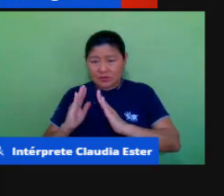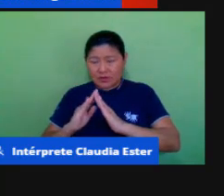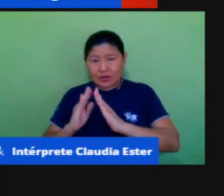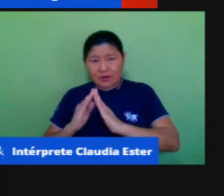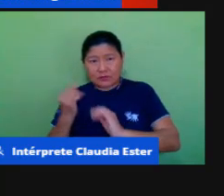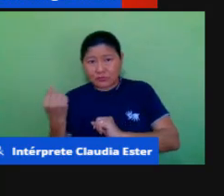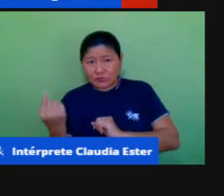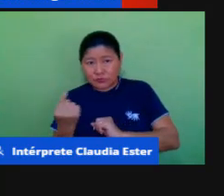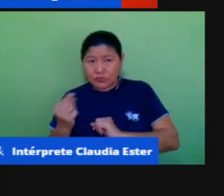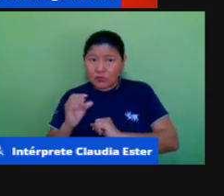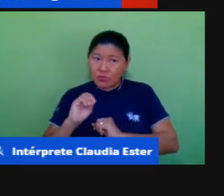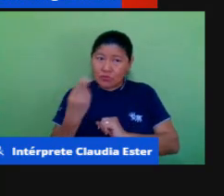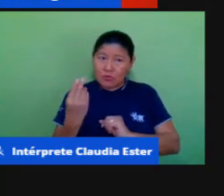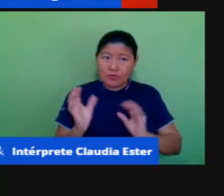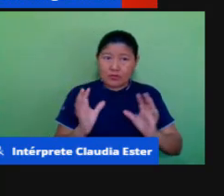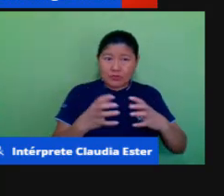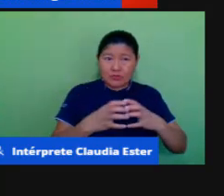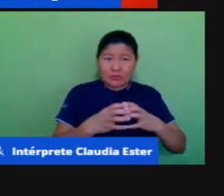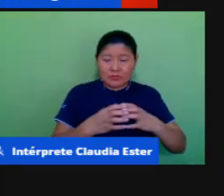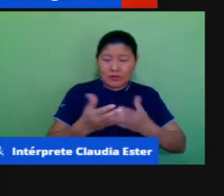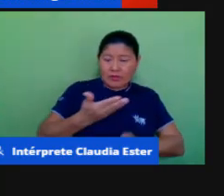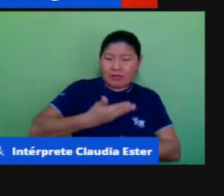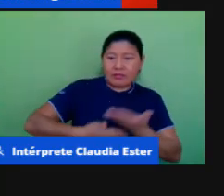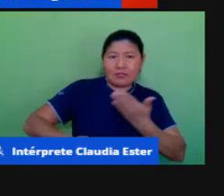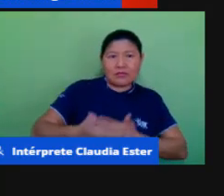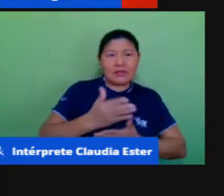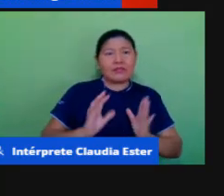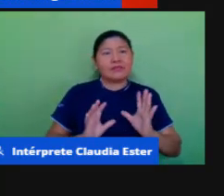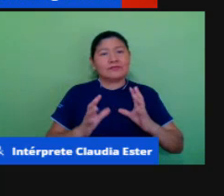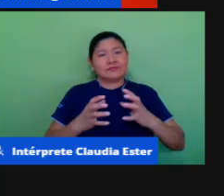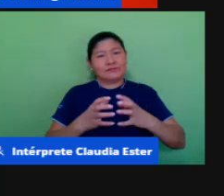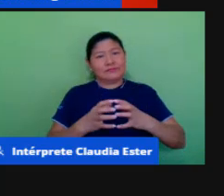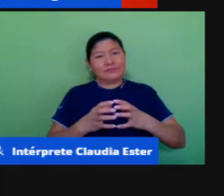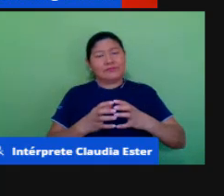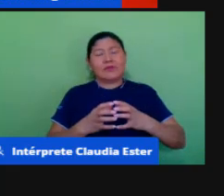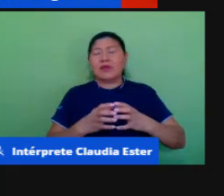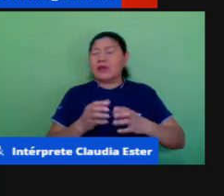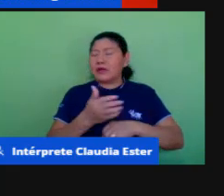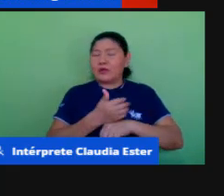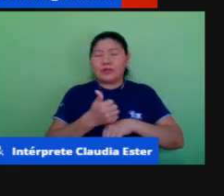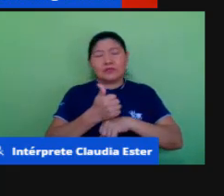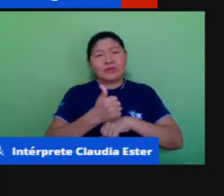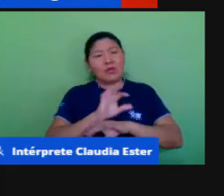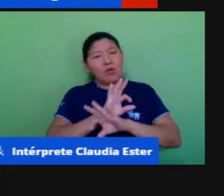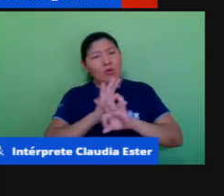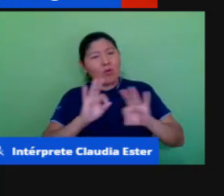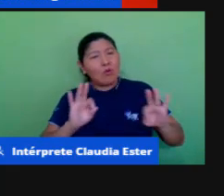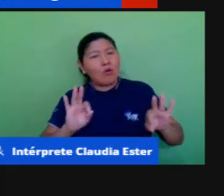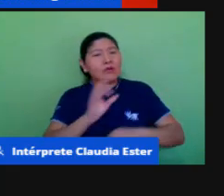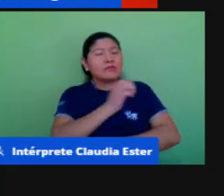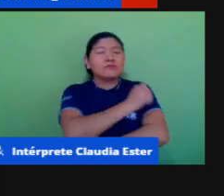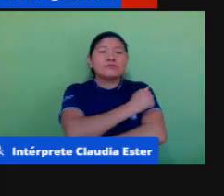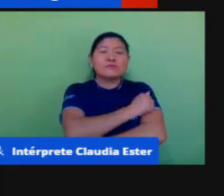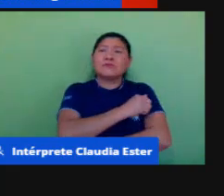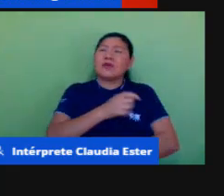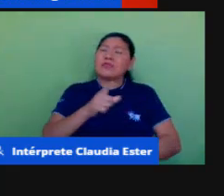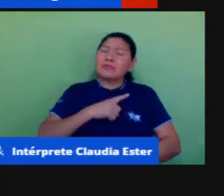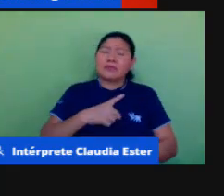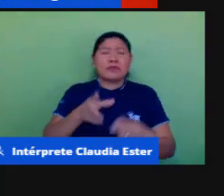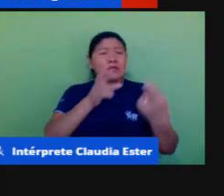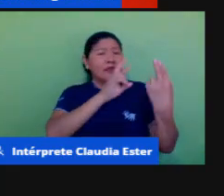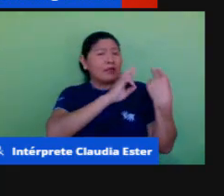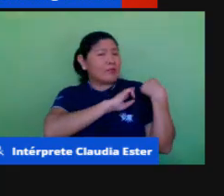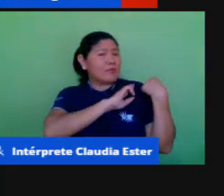e maior envolvimento dos alunos. Potencial para os alunos, maior autonomia, responsabilidade, maior envolvimento,